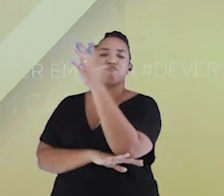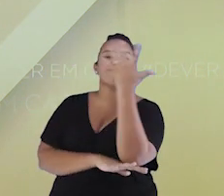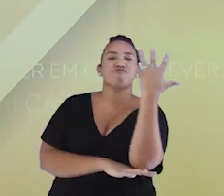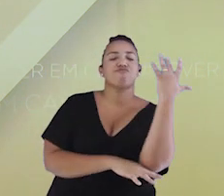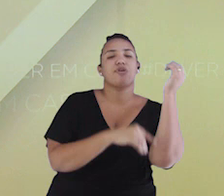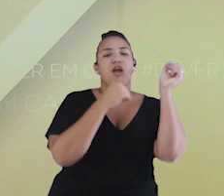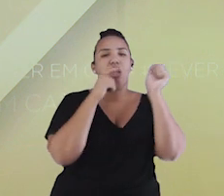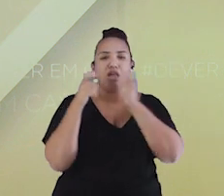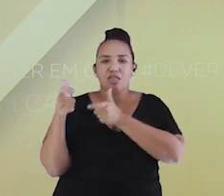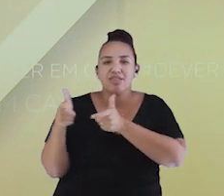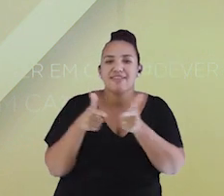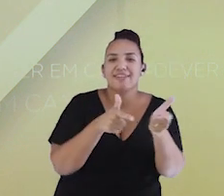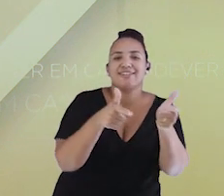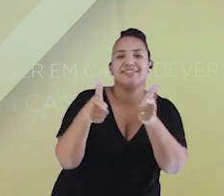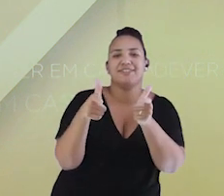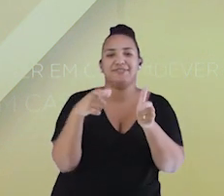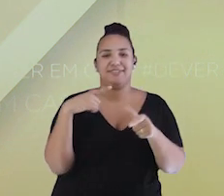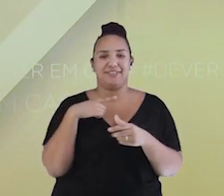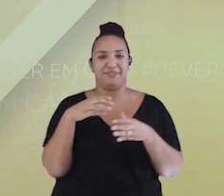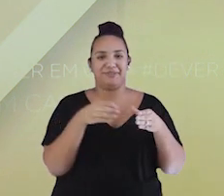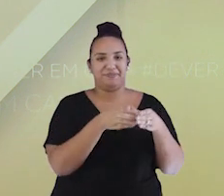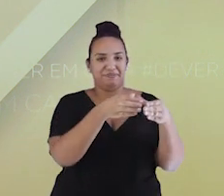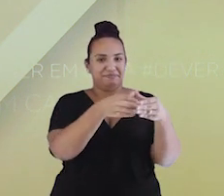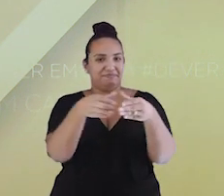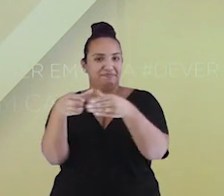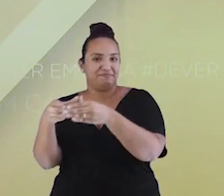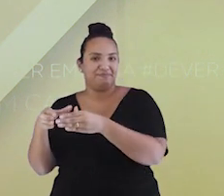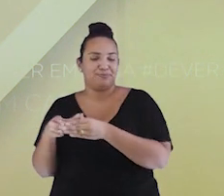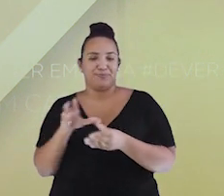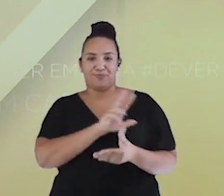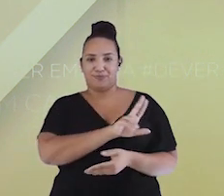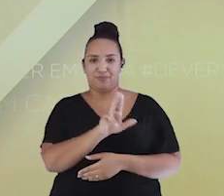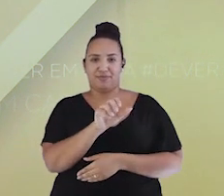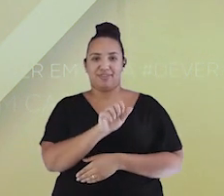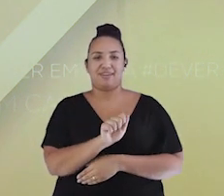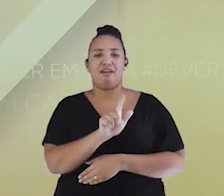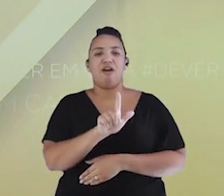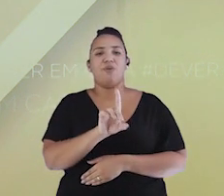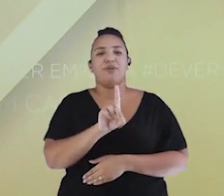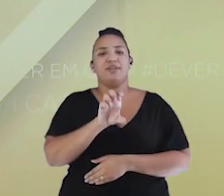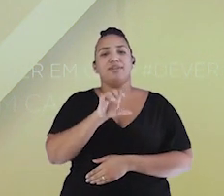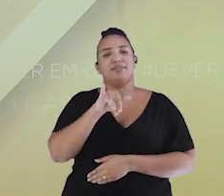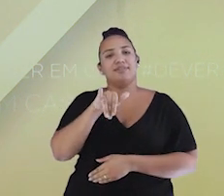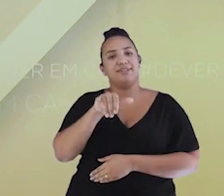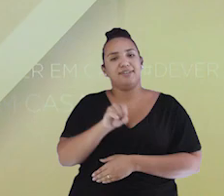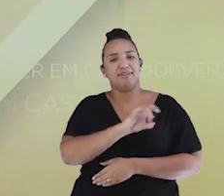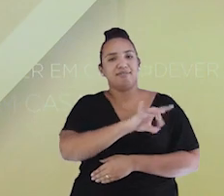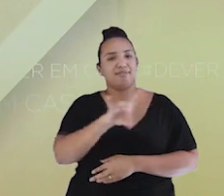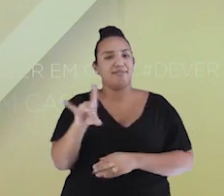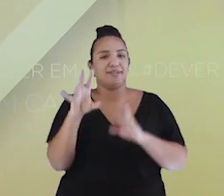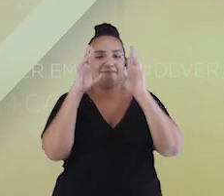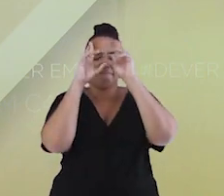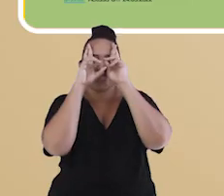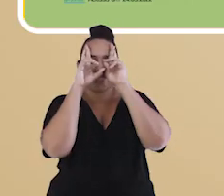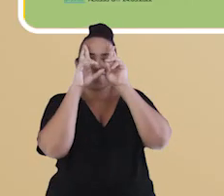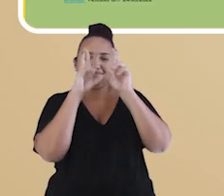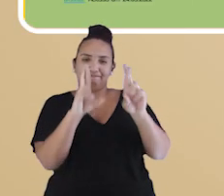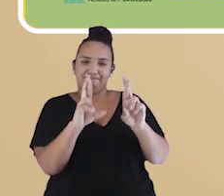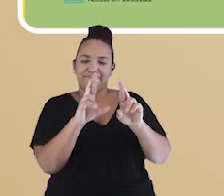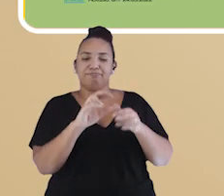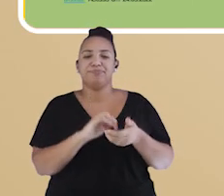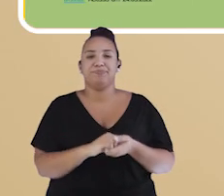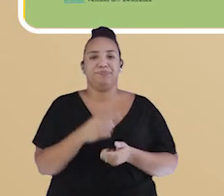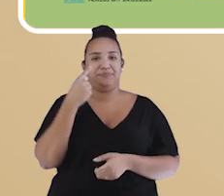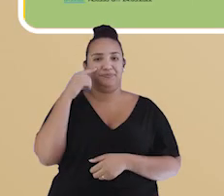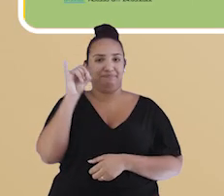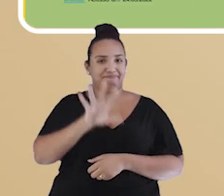rios, organizados em aldeia, onde cada componente da tribo respeita suas atribuições. Vejam